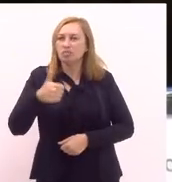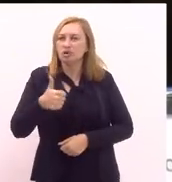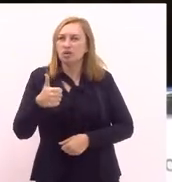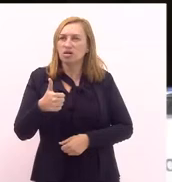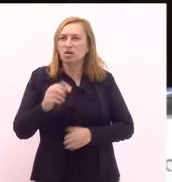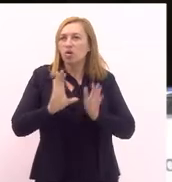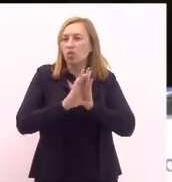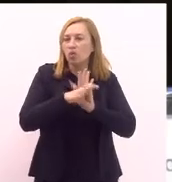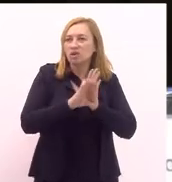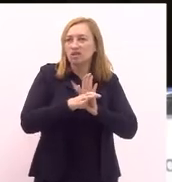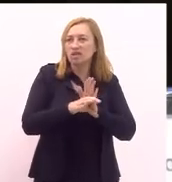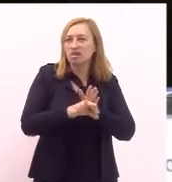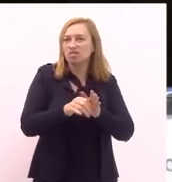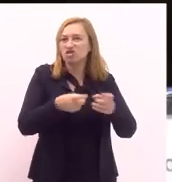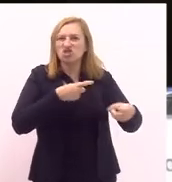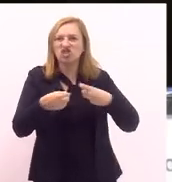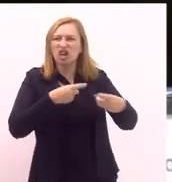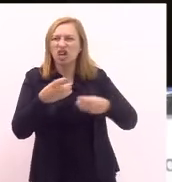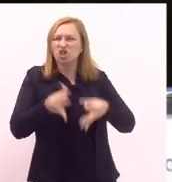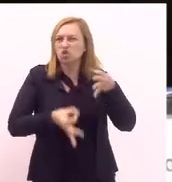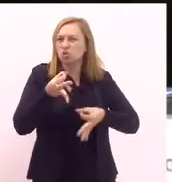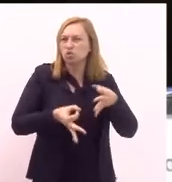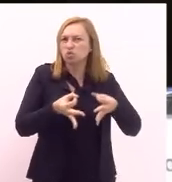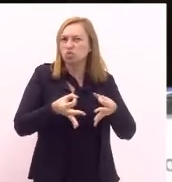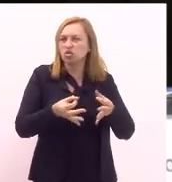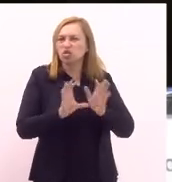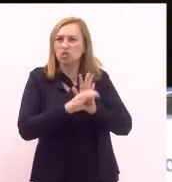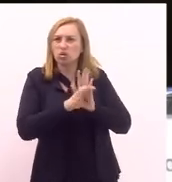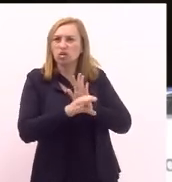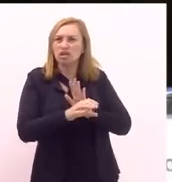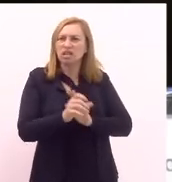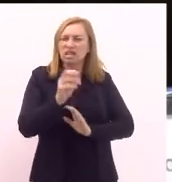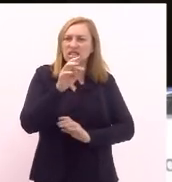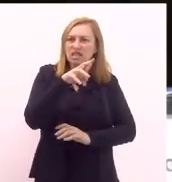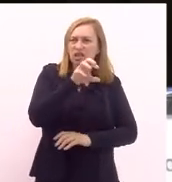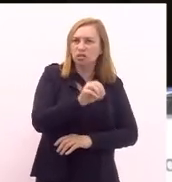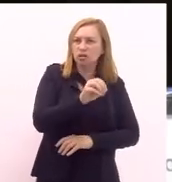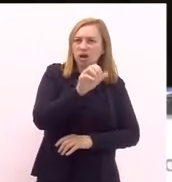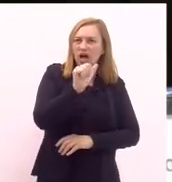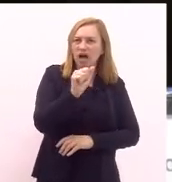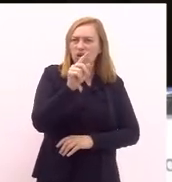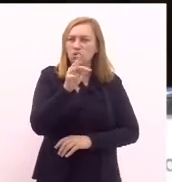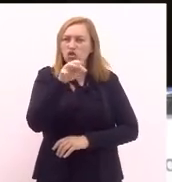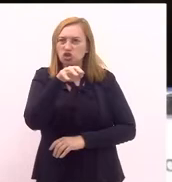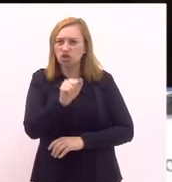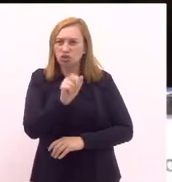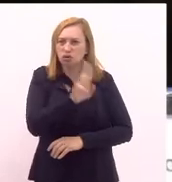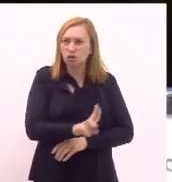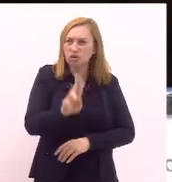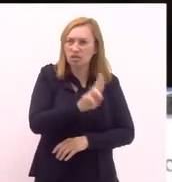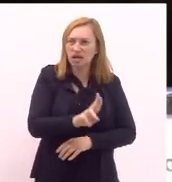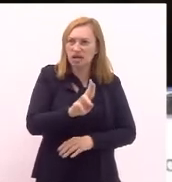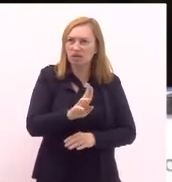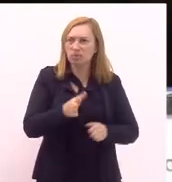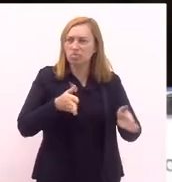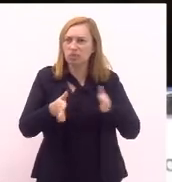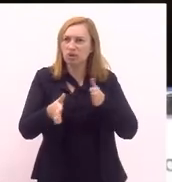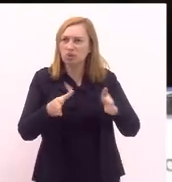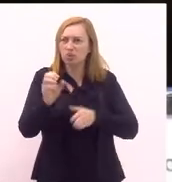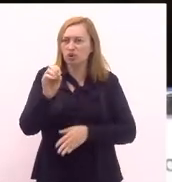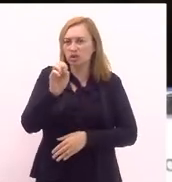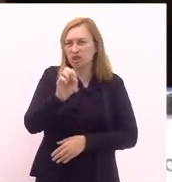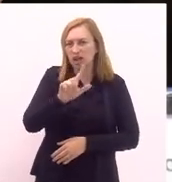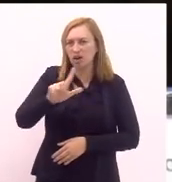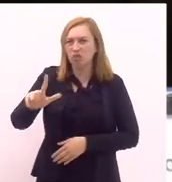conceito de guerra justa esse conceito de Santo Agostinho que foi utilizado no período colonial do Brasil